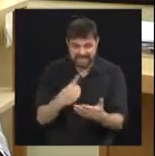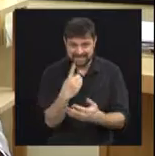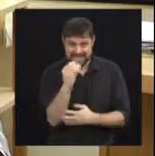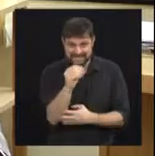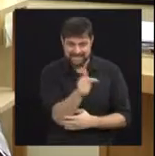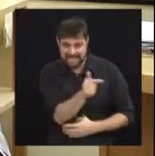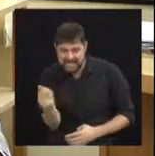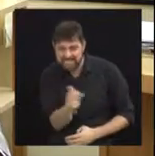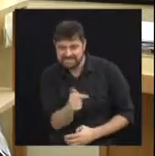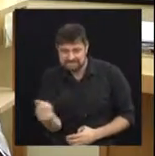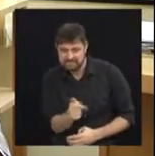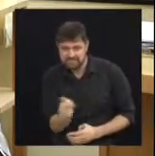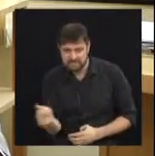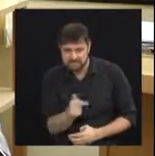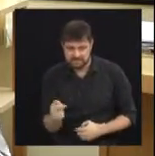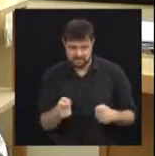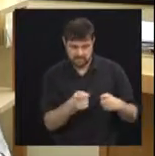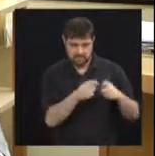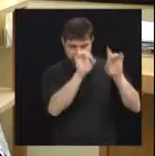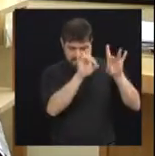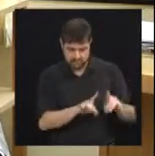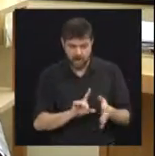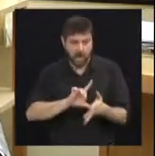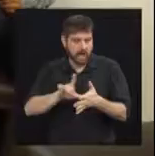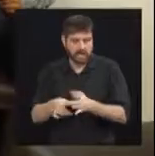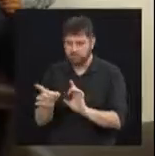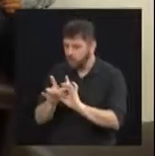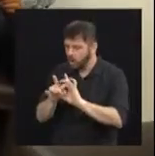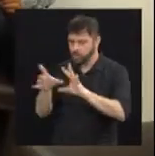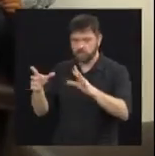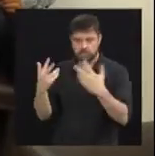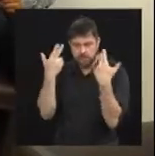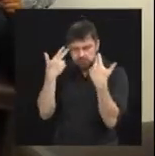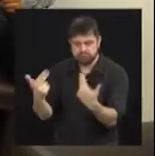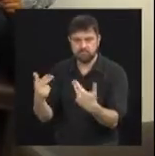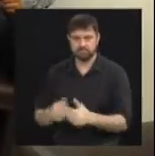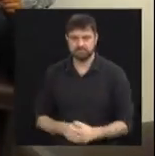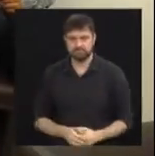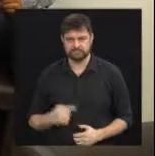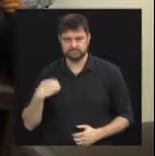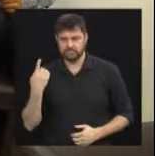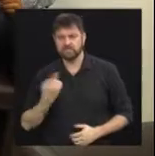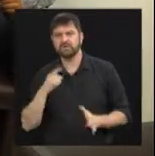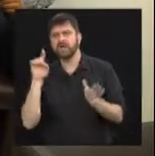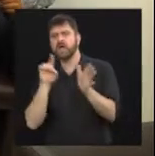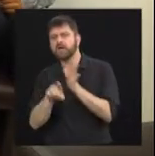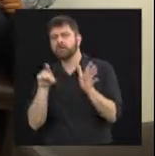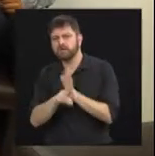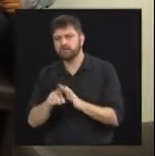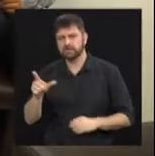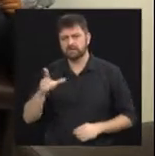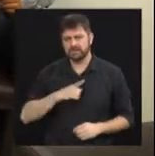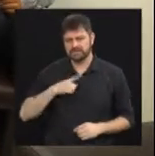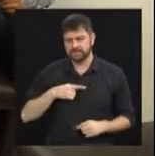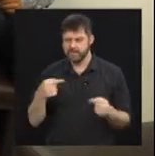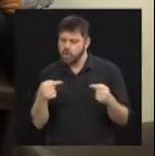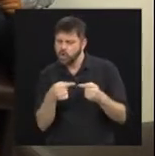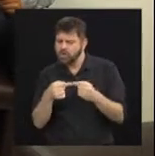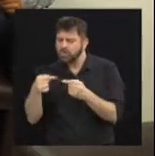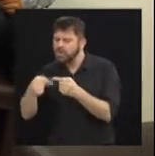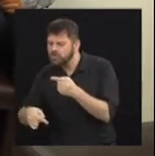gravidez e a partir de então ela é liberada para iniciar o pré-natal. Ok, doutora. Então, a nossa próxima pergunta é: existe alguma relação